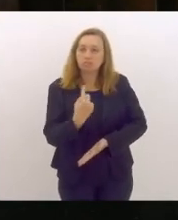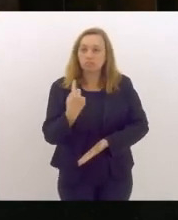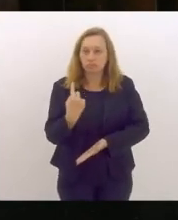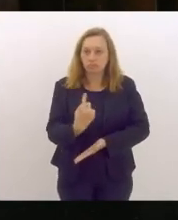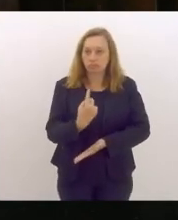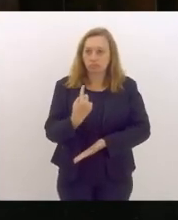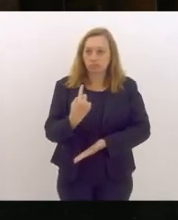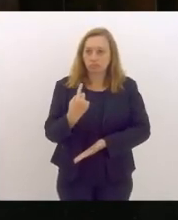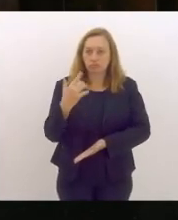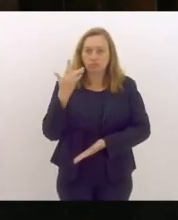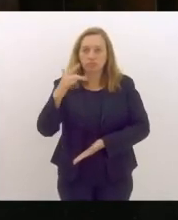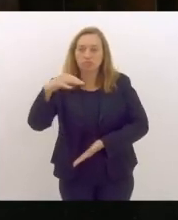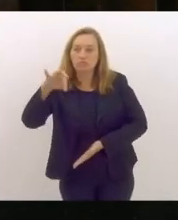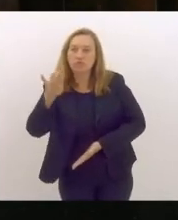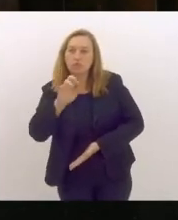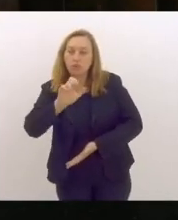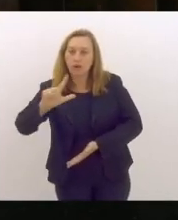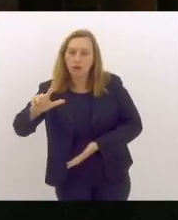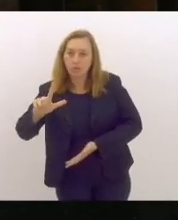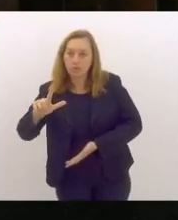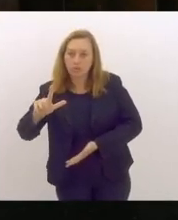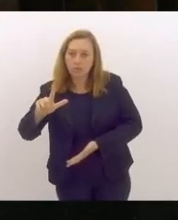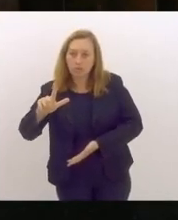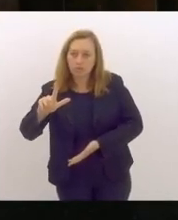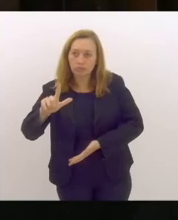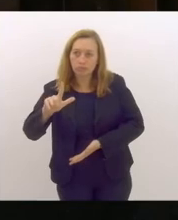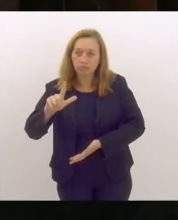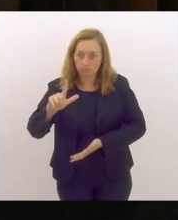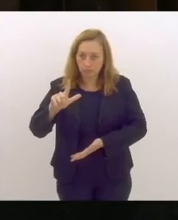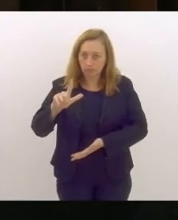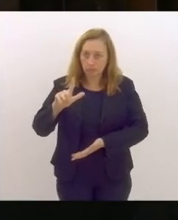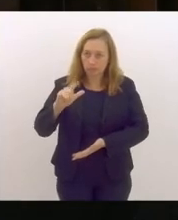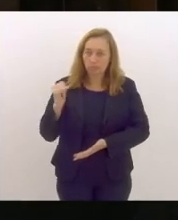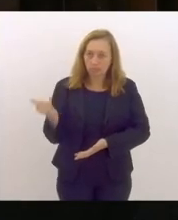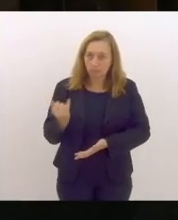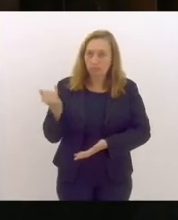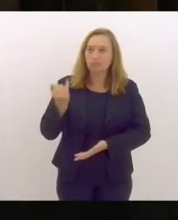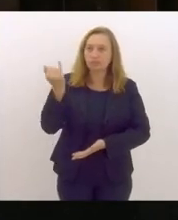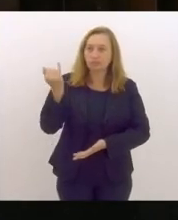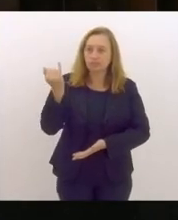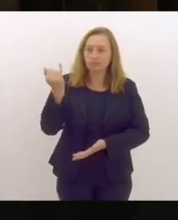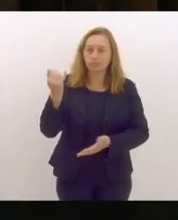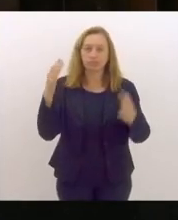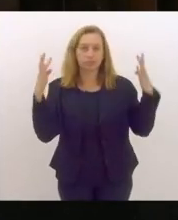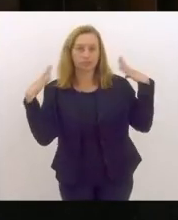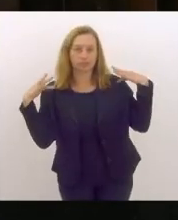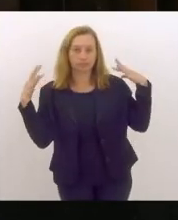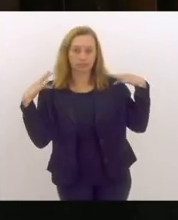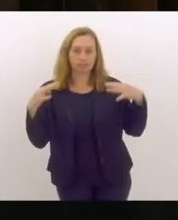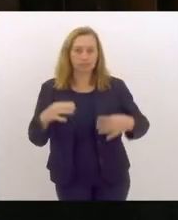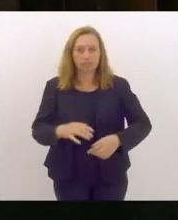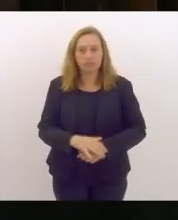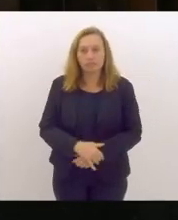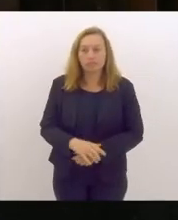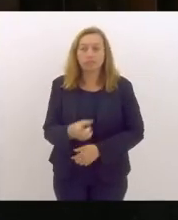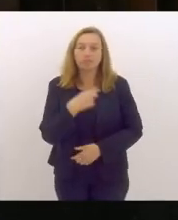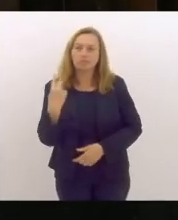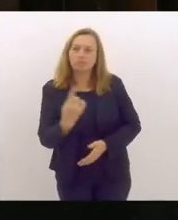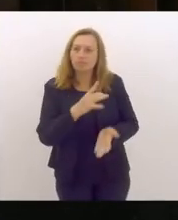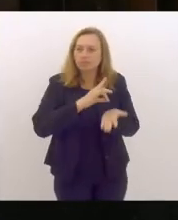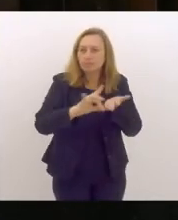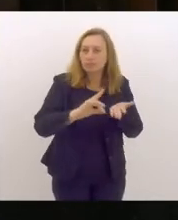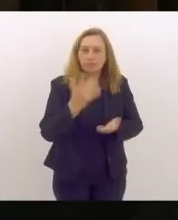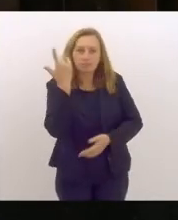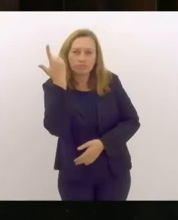naturais que são fonte de riquezas através do Turismo o nosso inimigo